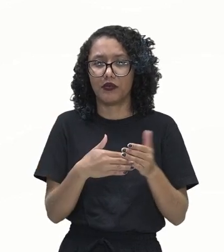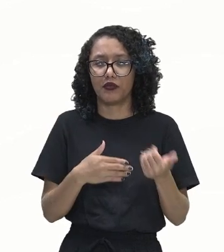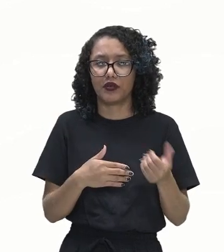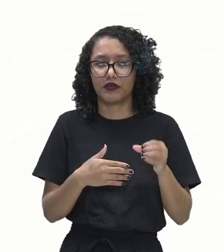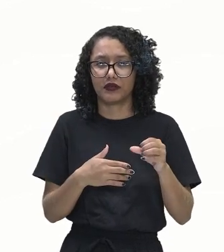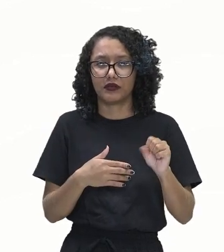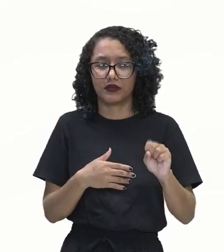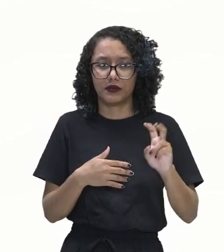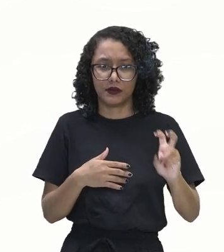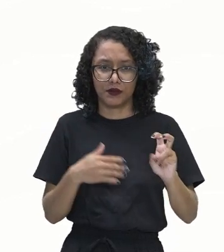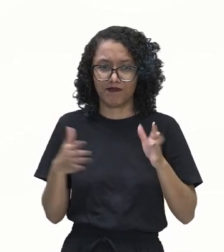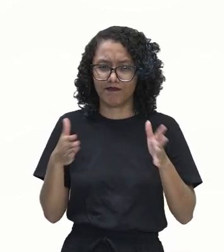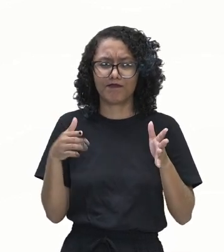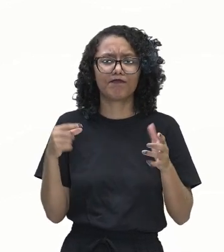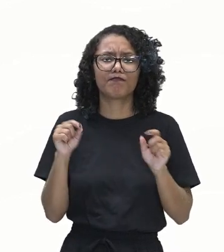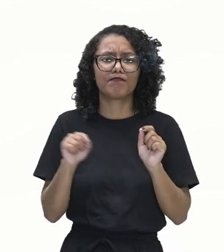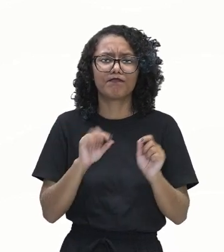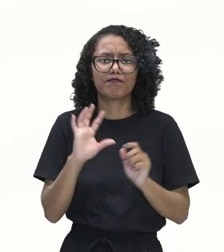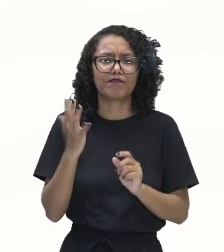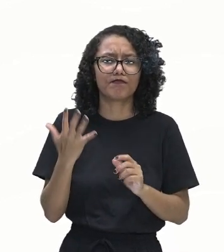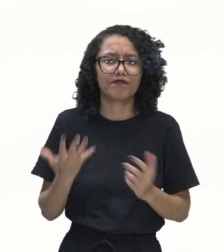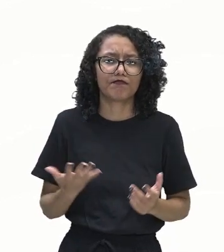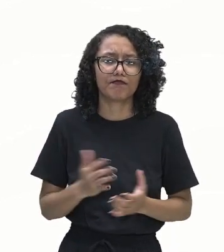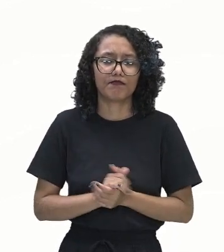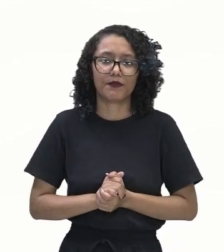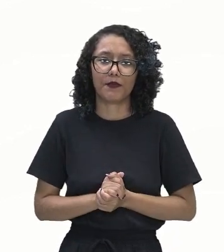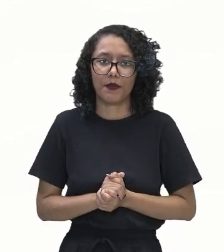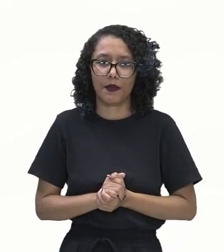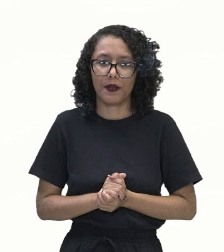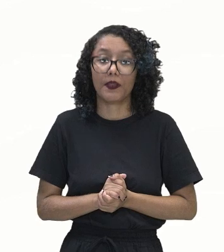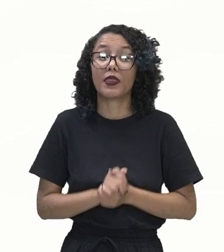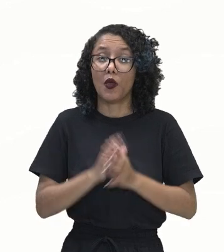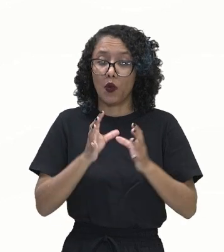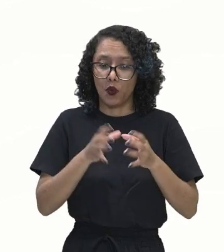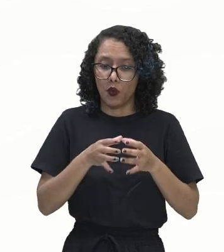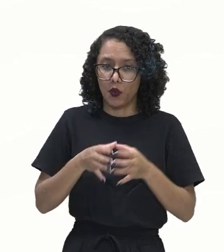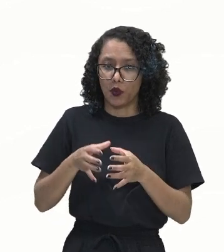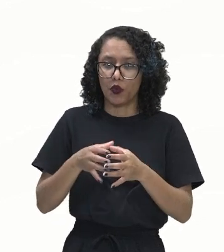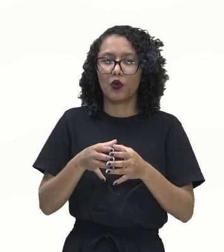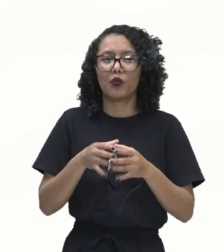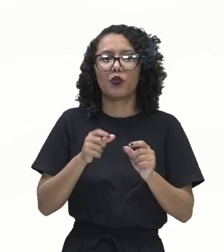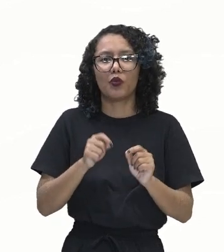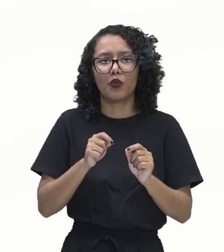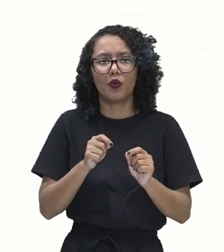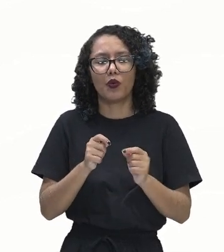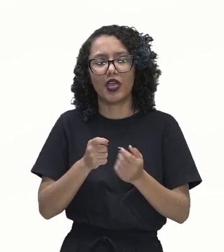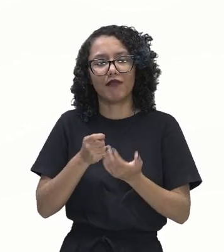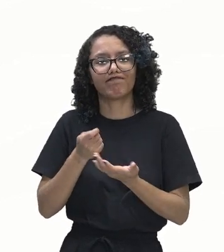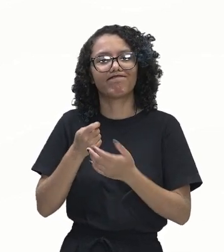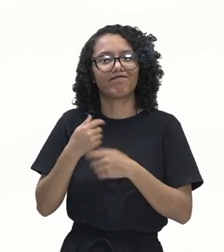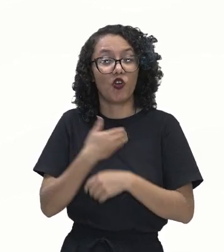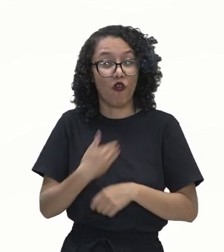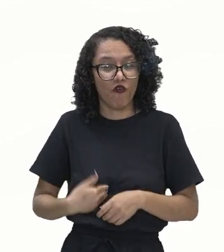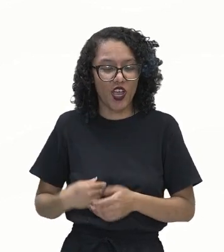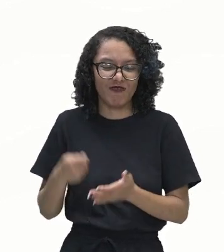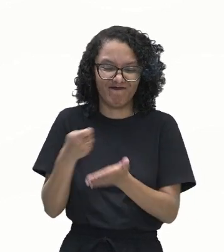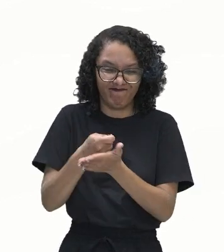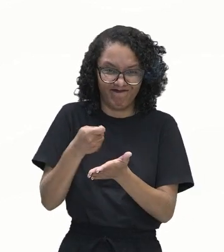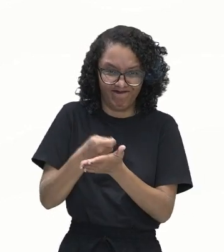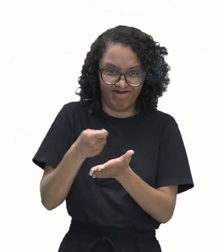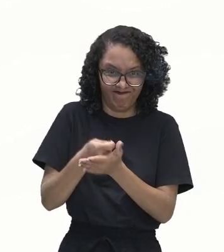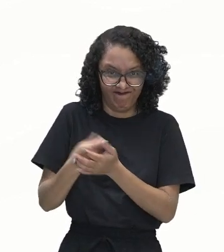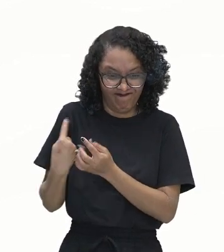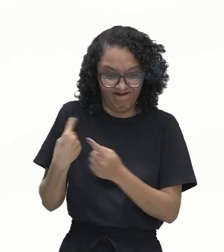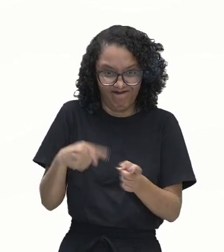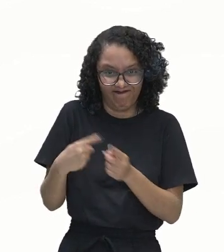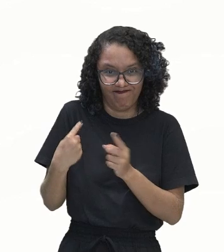1985. Então, durante a ditadura militar, esses movimentos eles foram severamente reprimidos. No entanto,